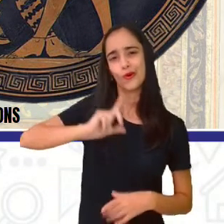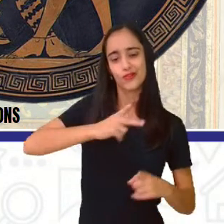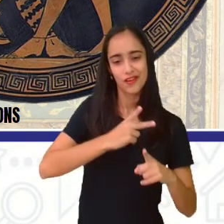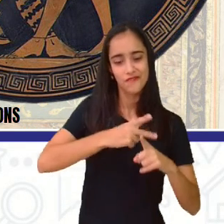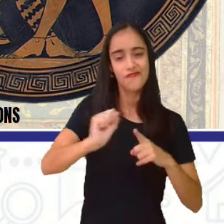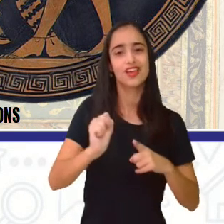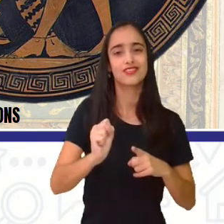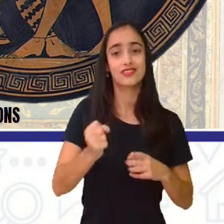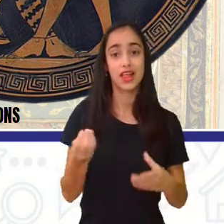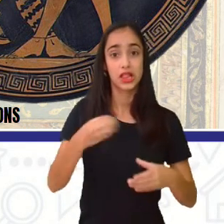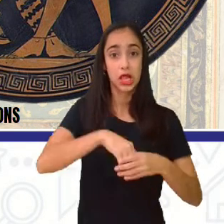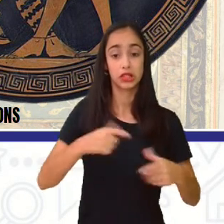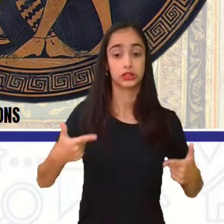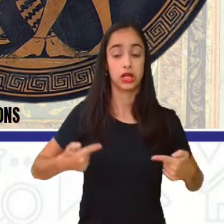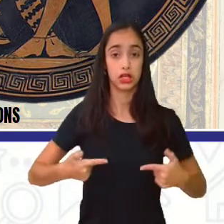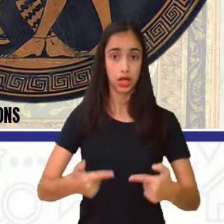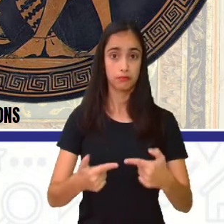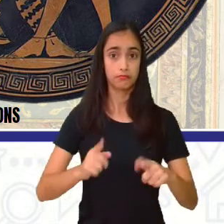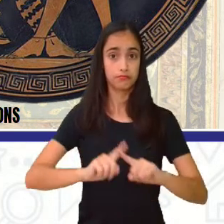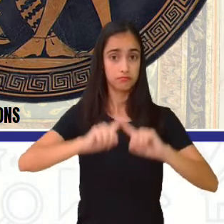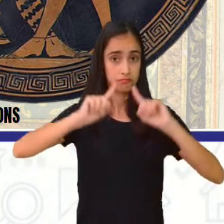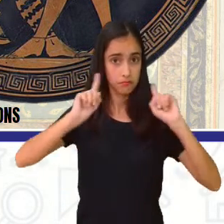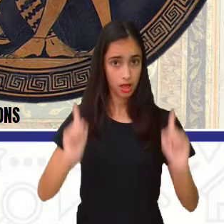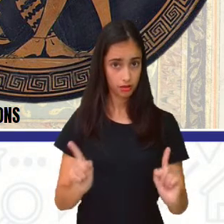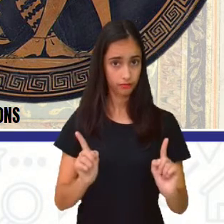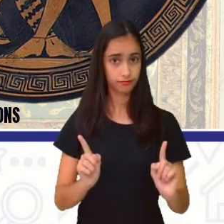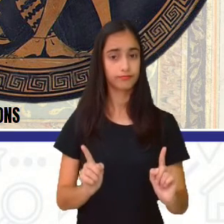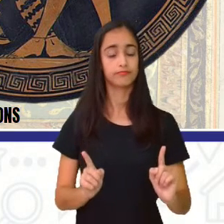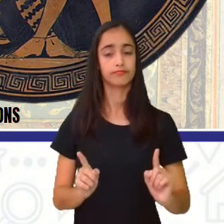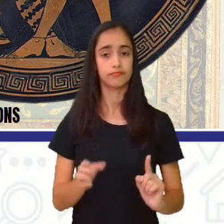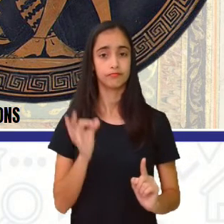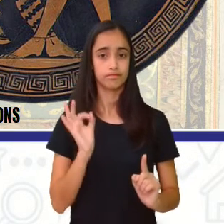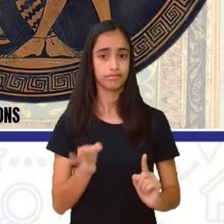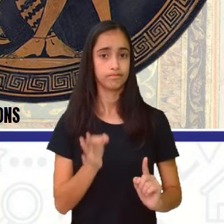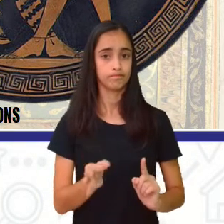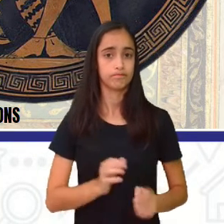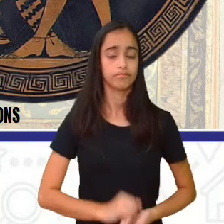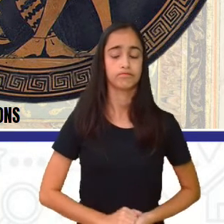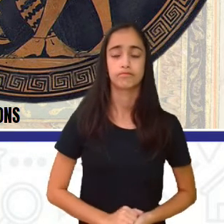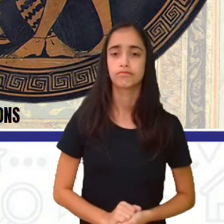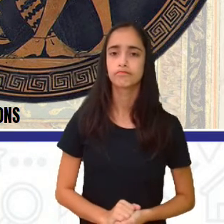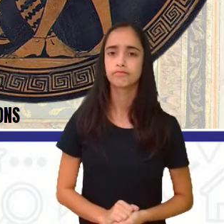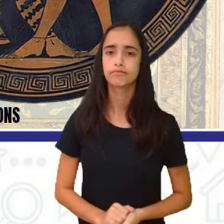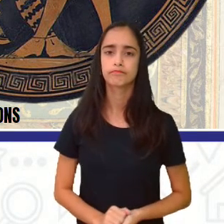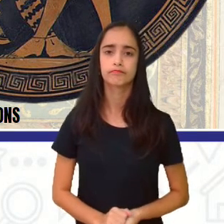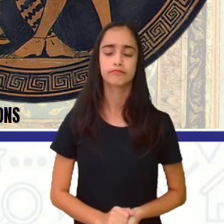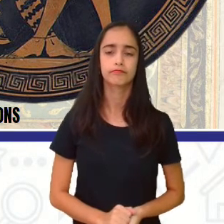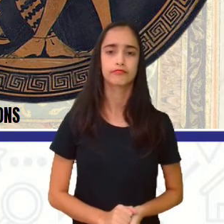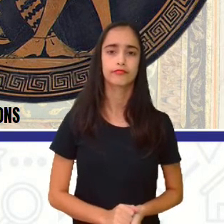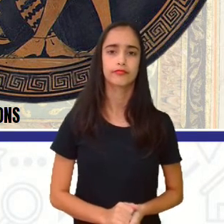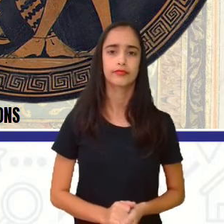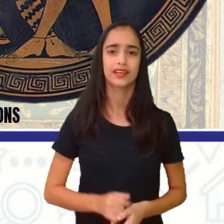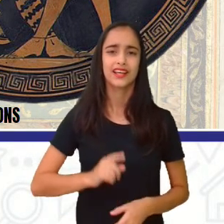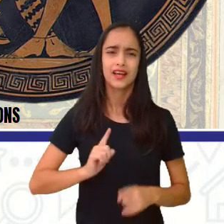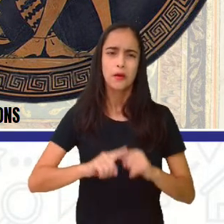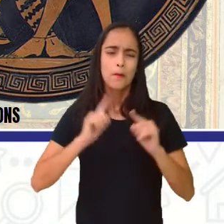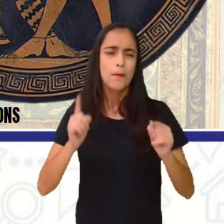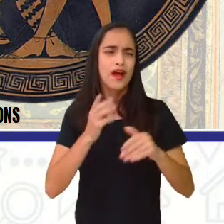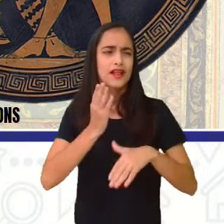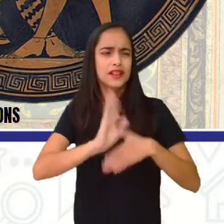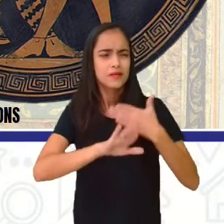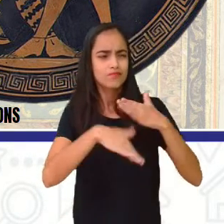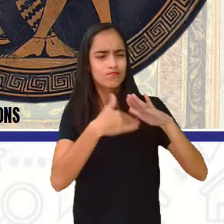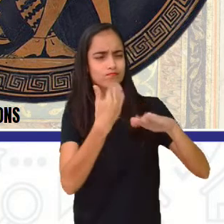nessa guerra, mas, certo, assim, com o passar do tempo,